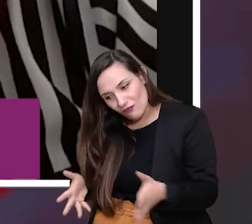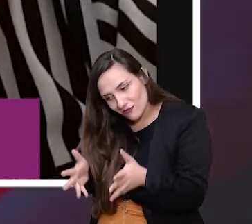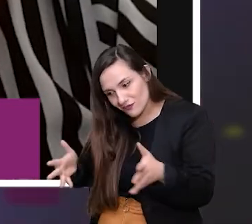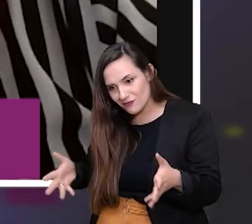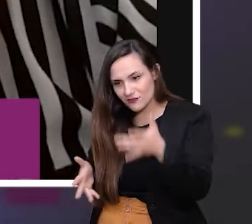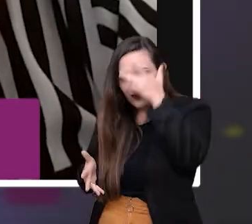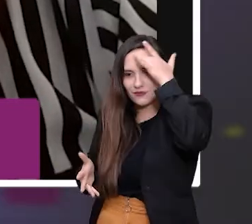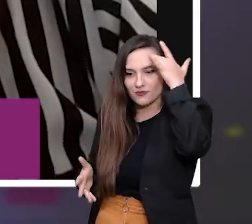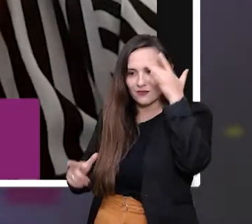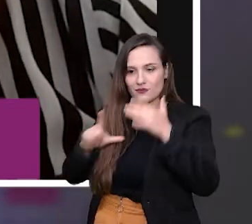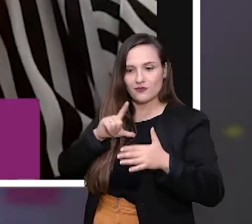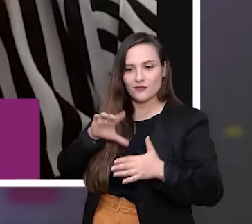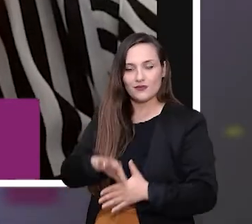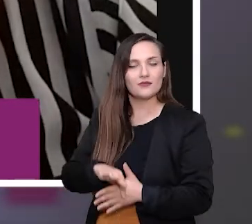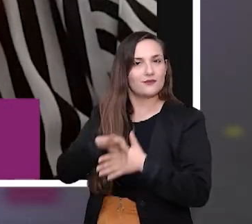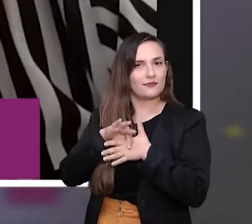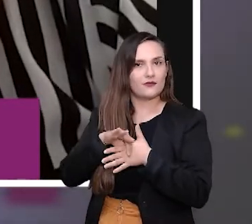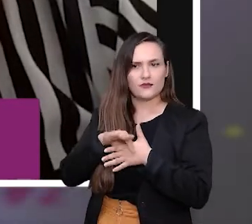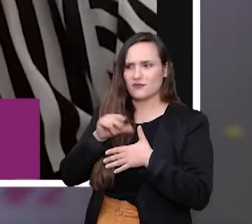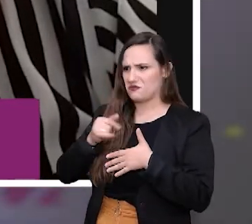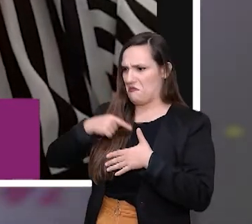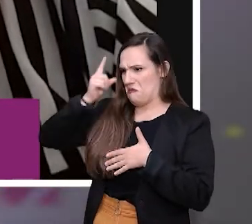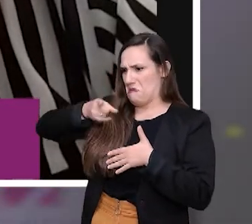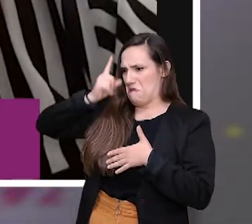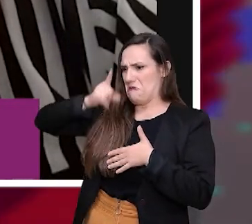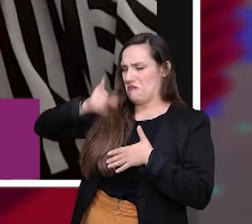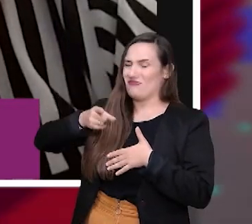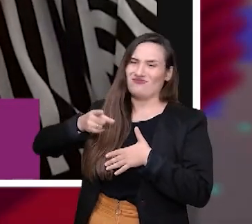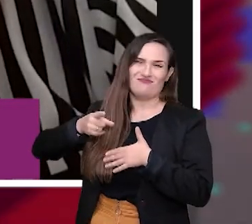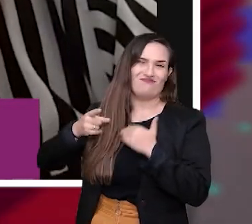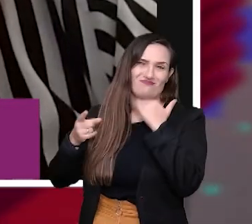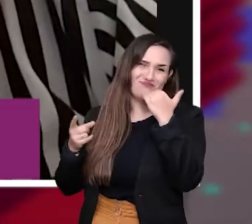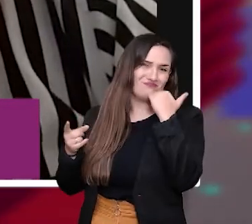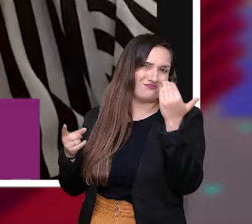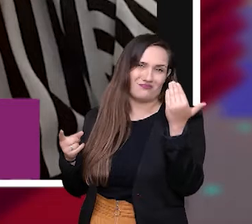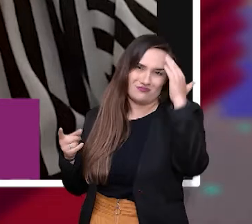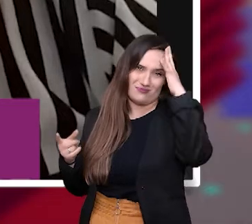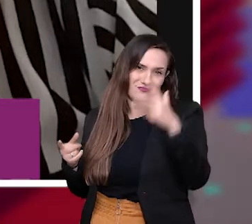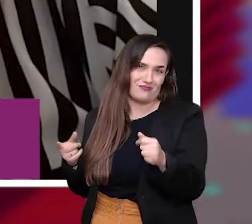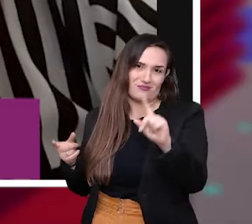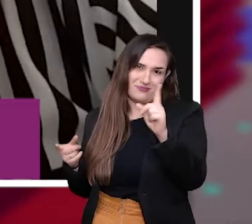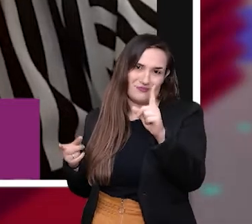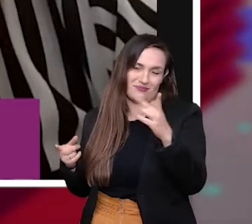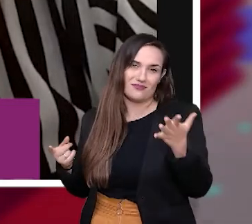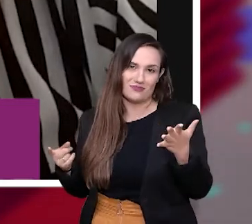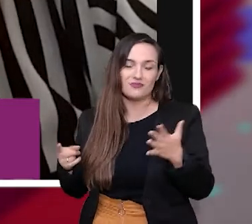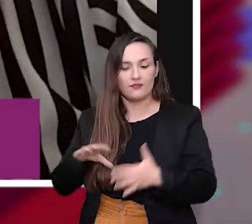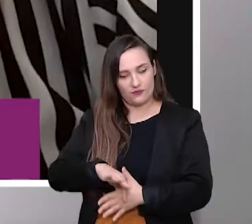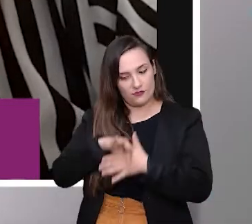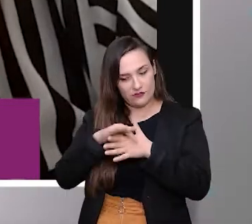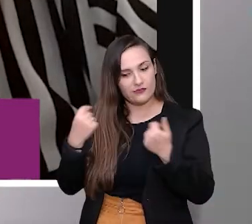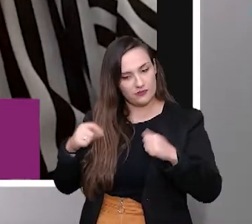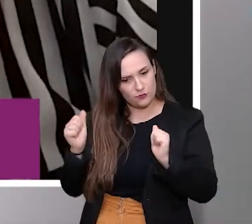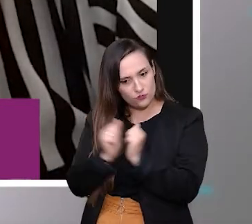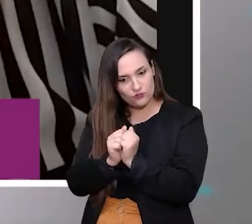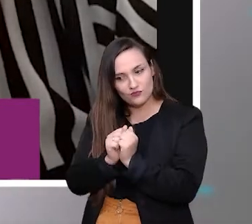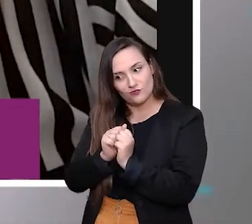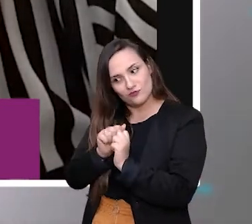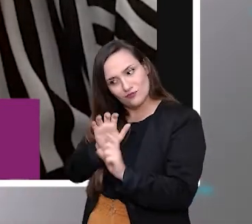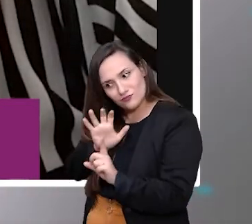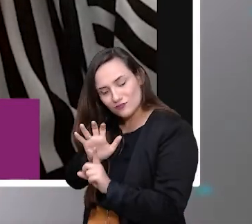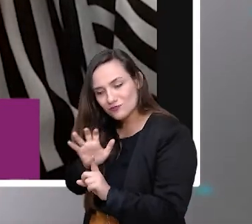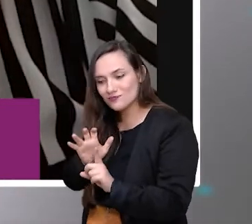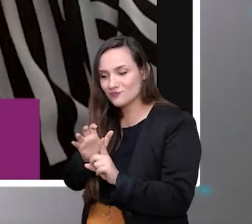afeto. A liderança autocrática, autoritária, não funciona mais hoje em dia, né? Então, o líder tem que ser aquele que inspira,